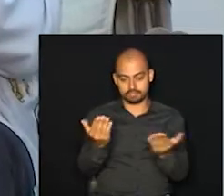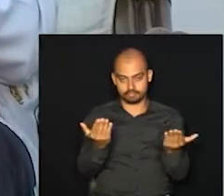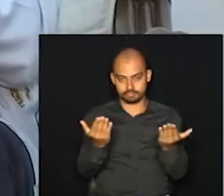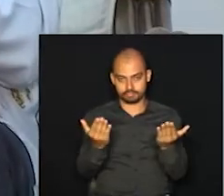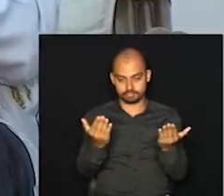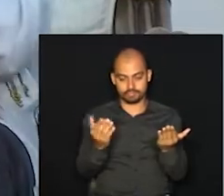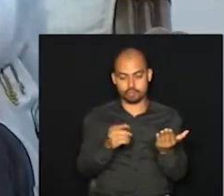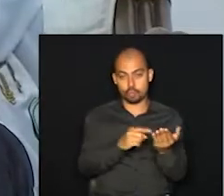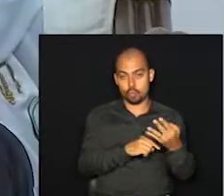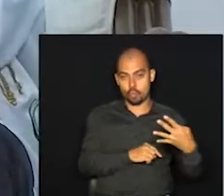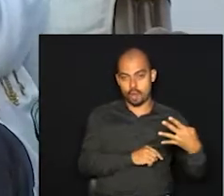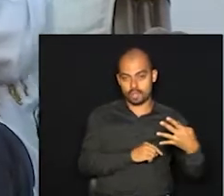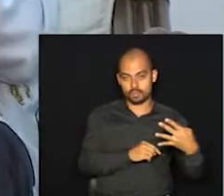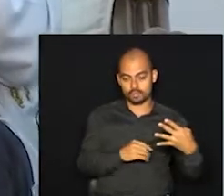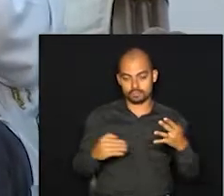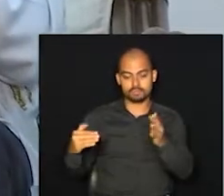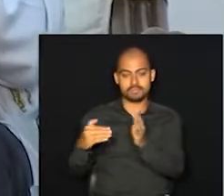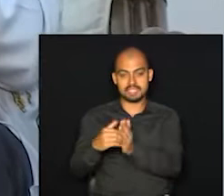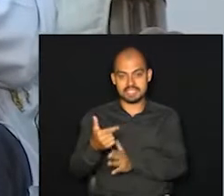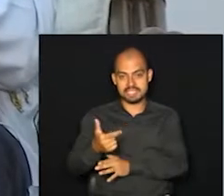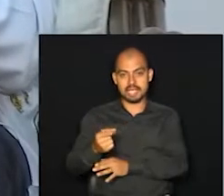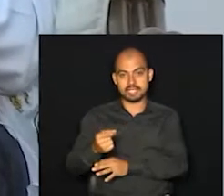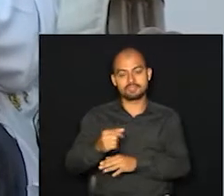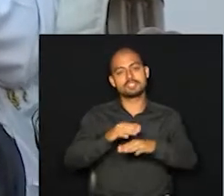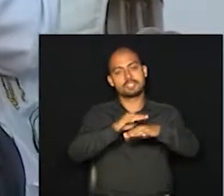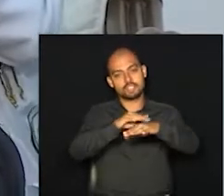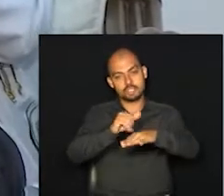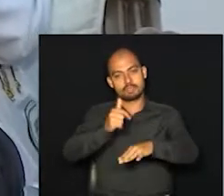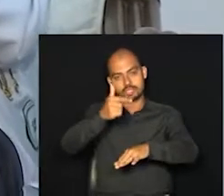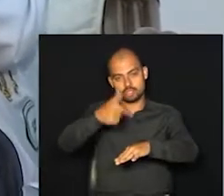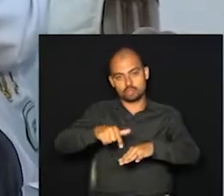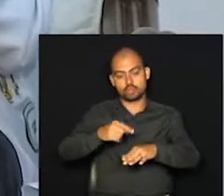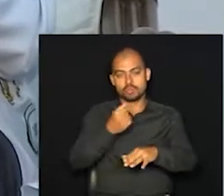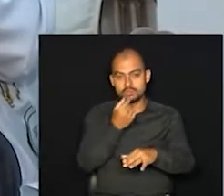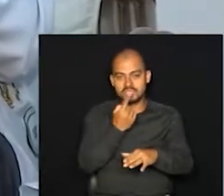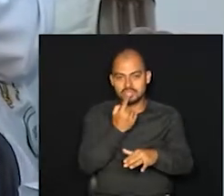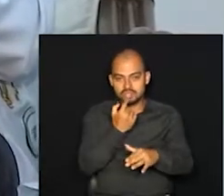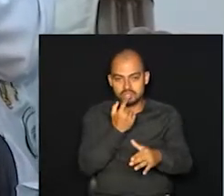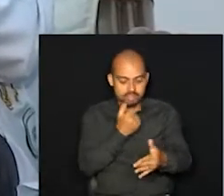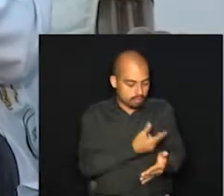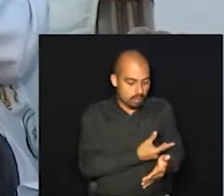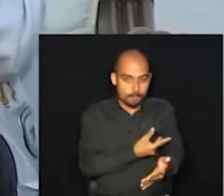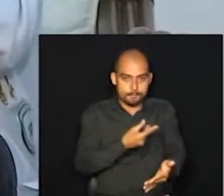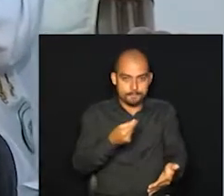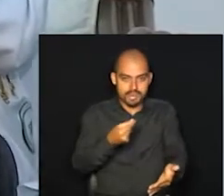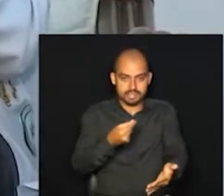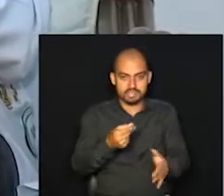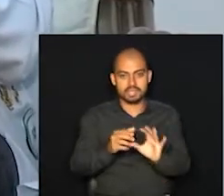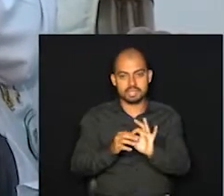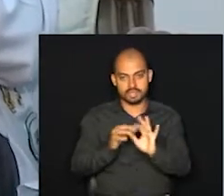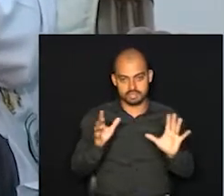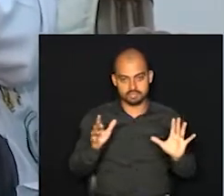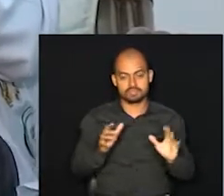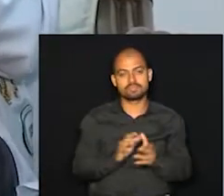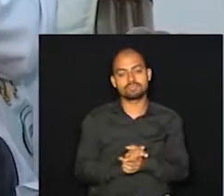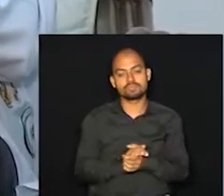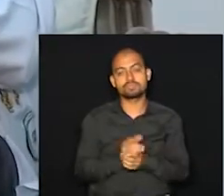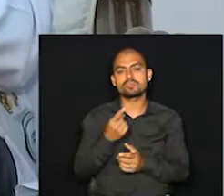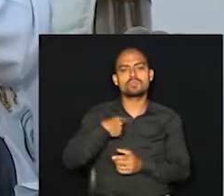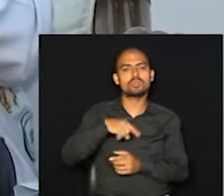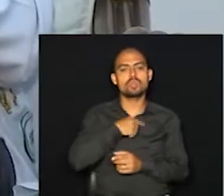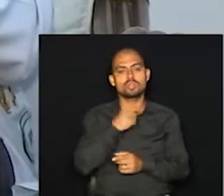convocados para fazer um novo exame de sangue, que é o PSA livre. E nós vamos ver, então,